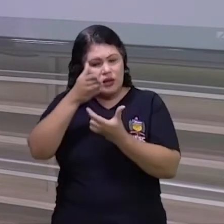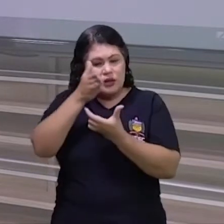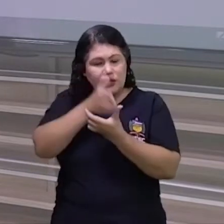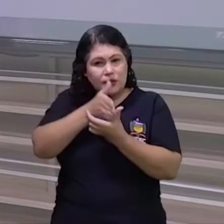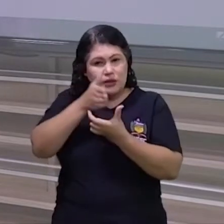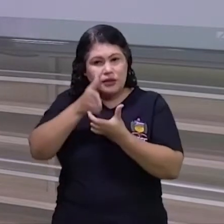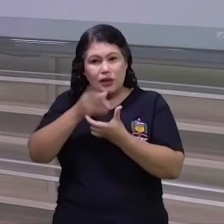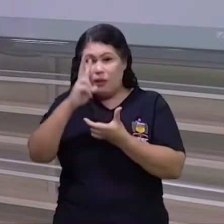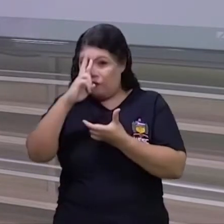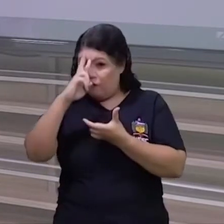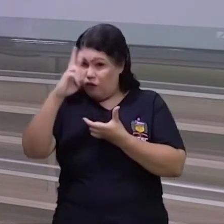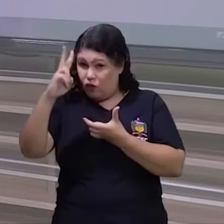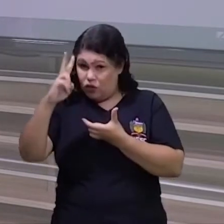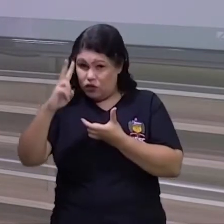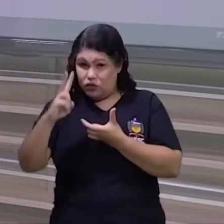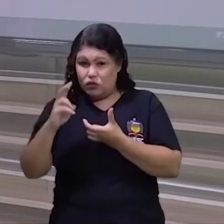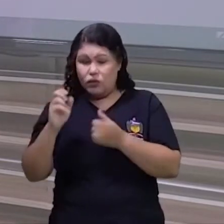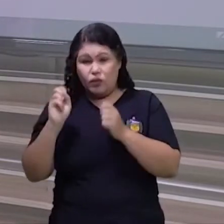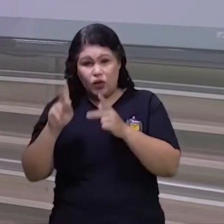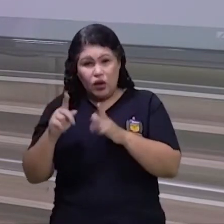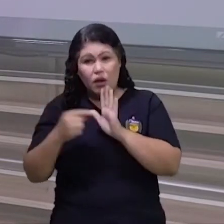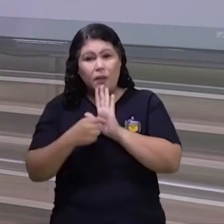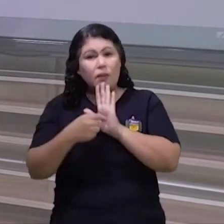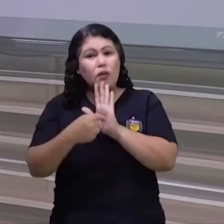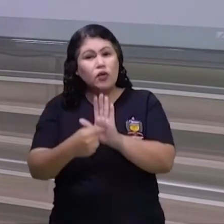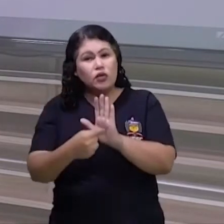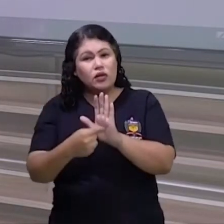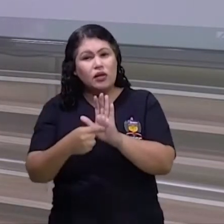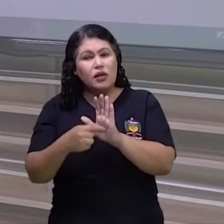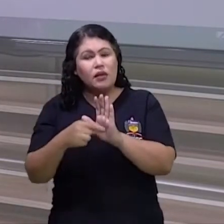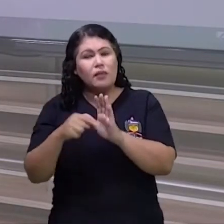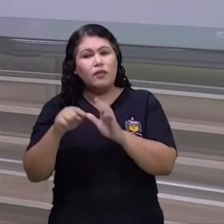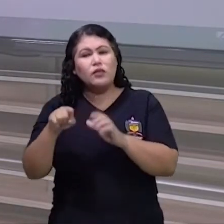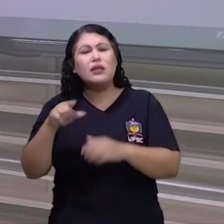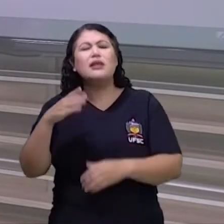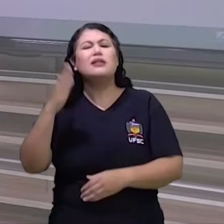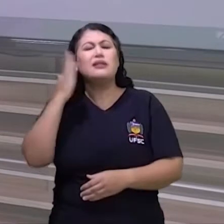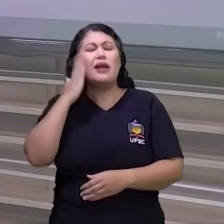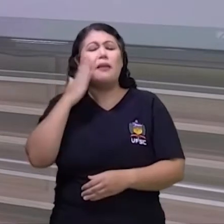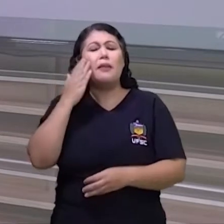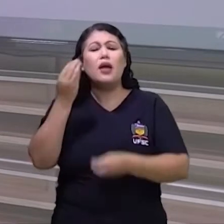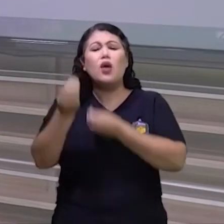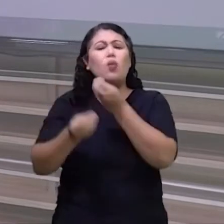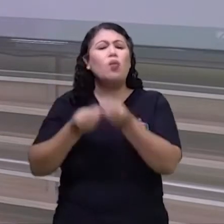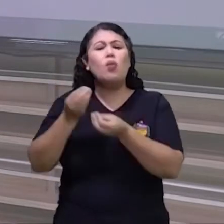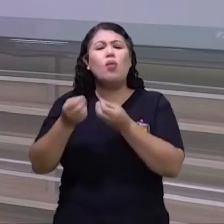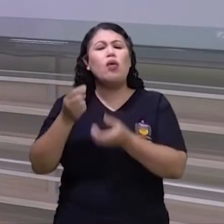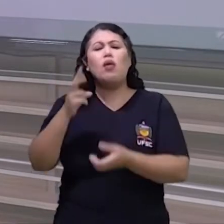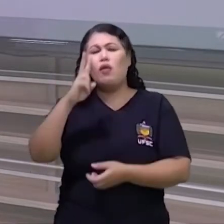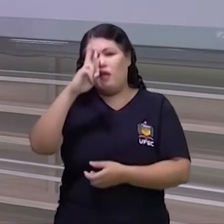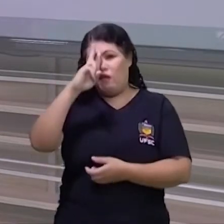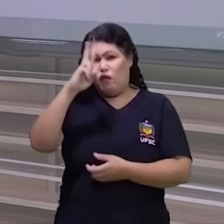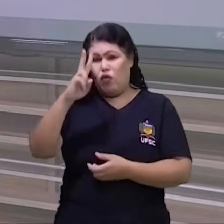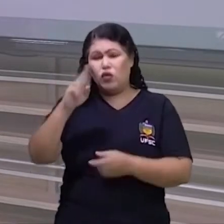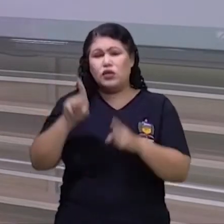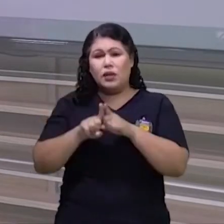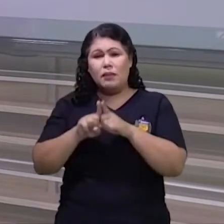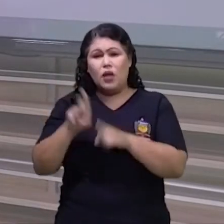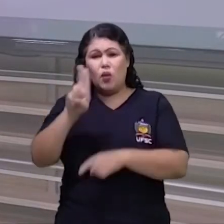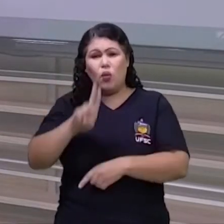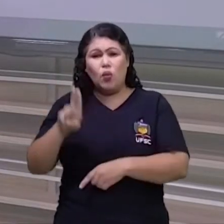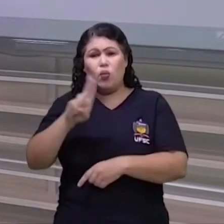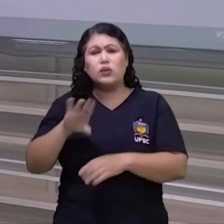tônica. Que a gente vai saber, por meio dessa marcação, aonde nós poderemos também usar os dois